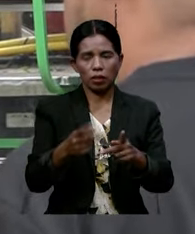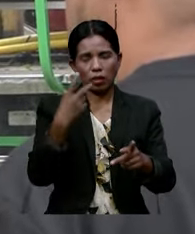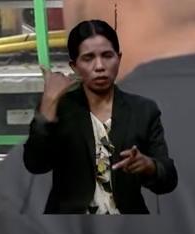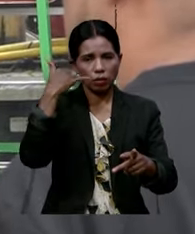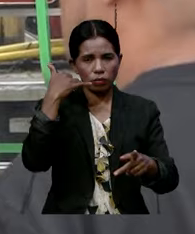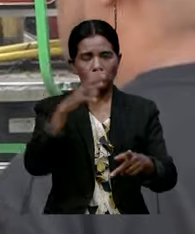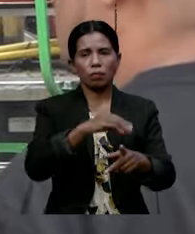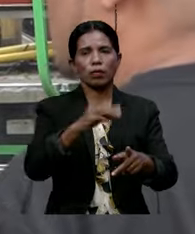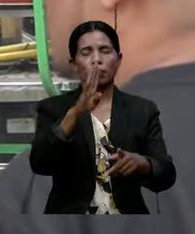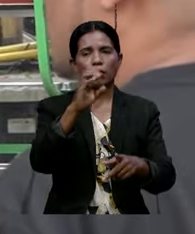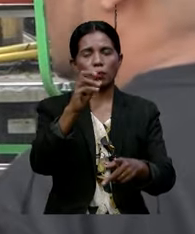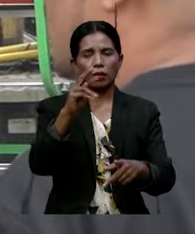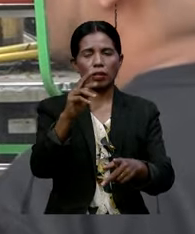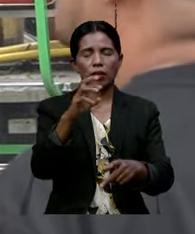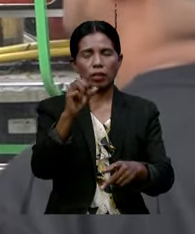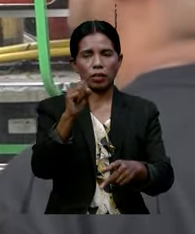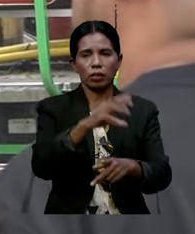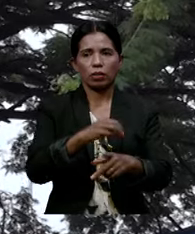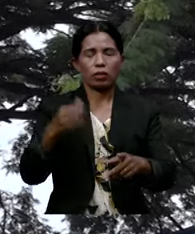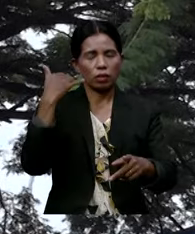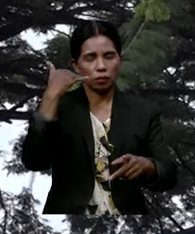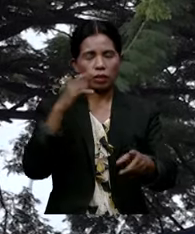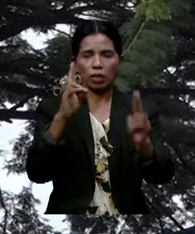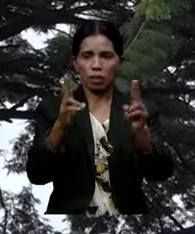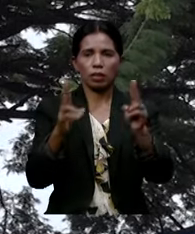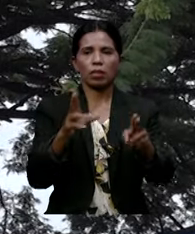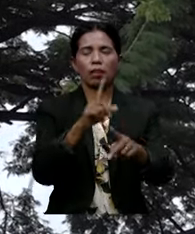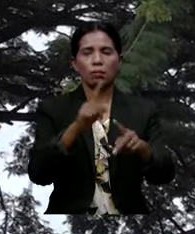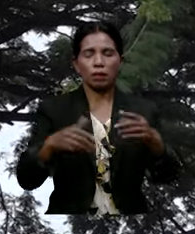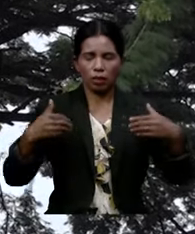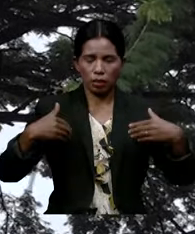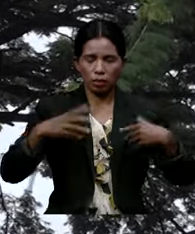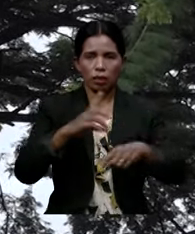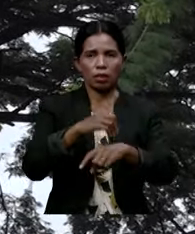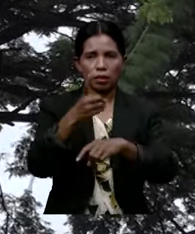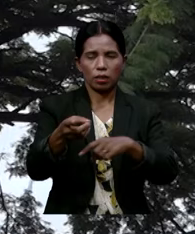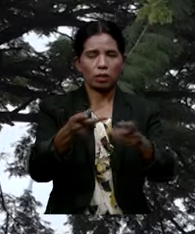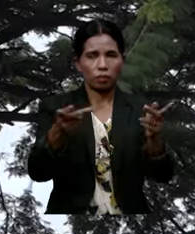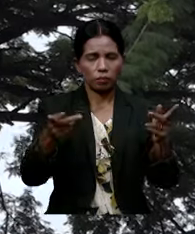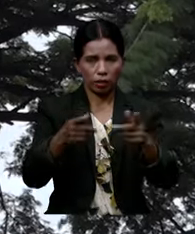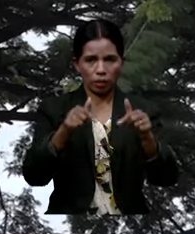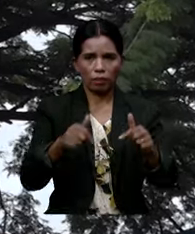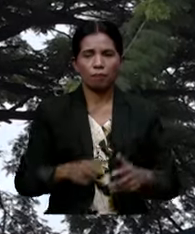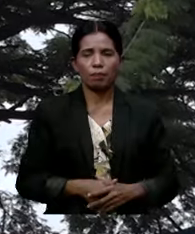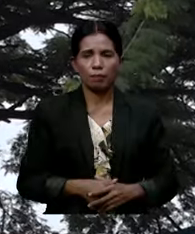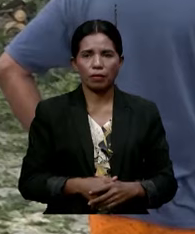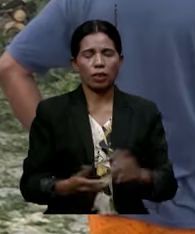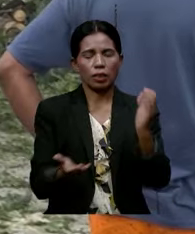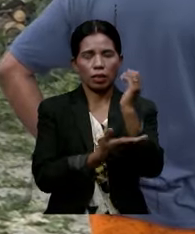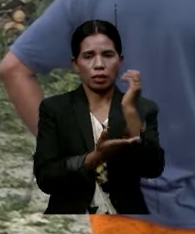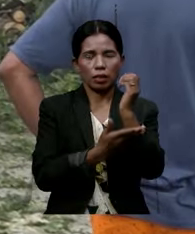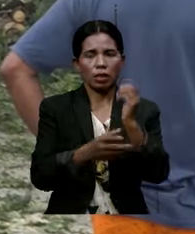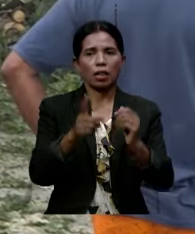ba bombeiros ho di halokedas intervenção ho di labele hamosu desastre Roma iha fati ne. Tesi ai dane lau satu